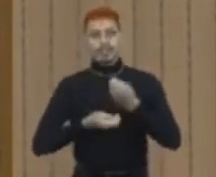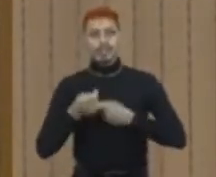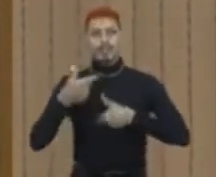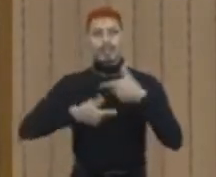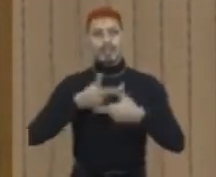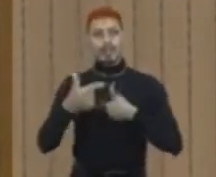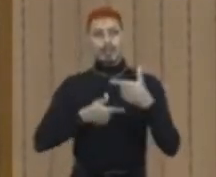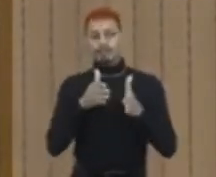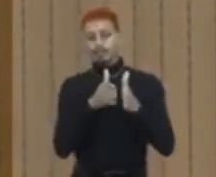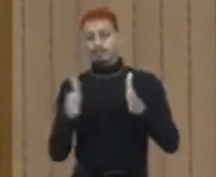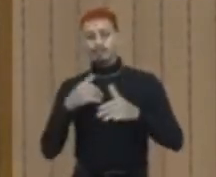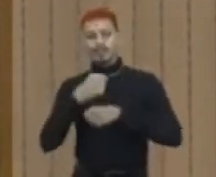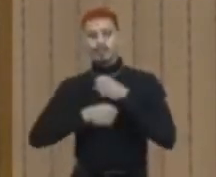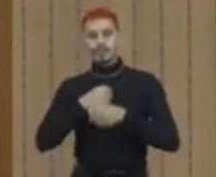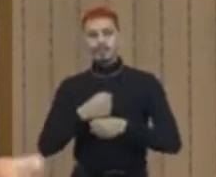anos,